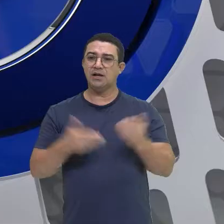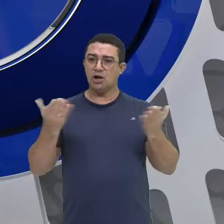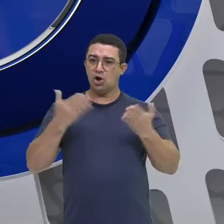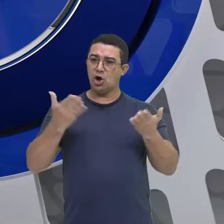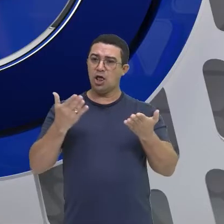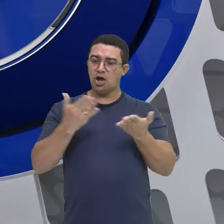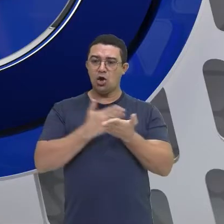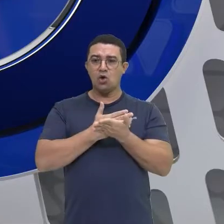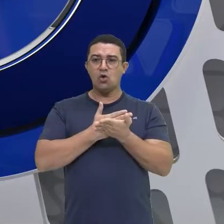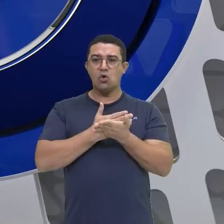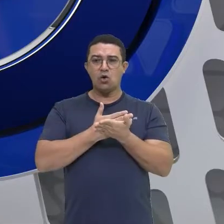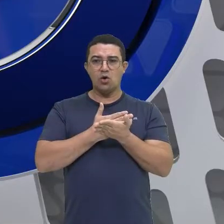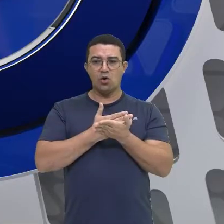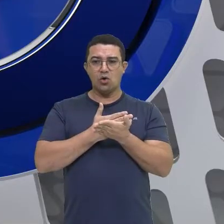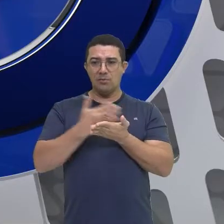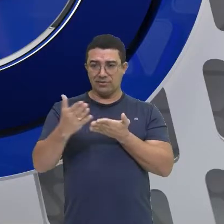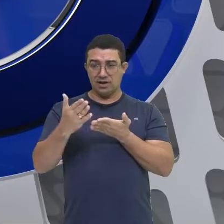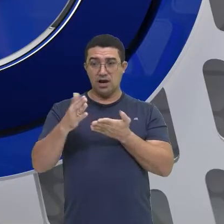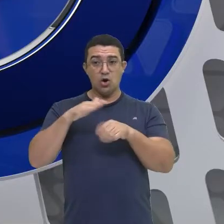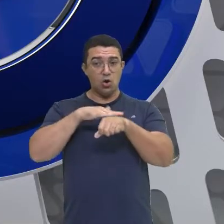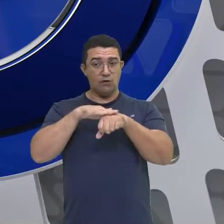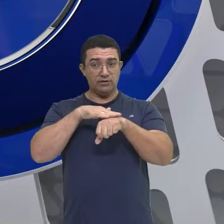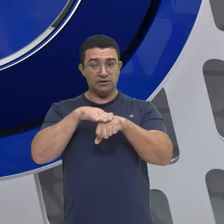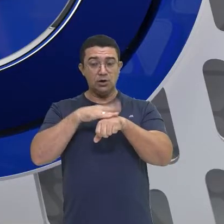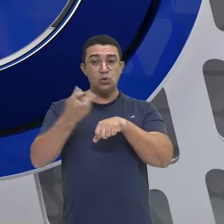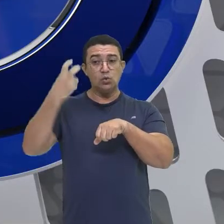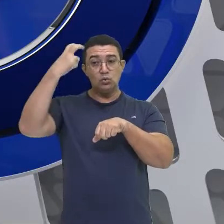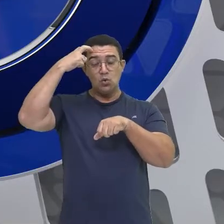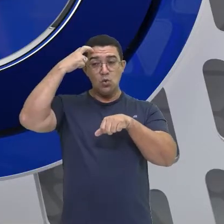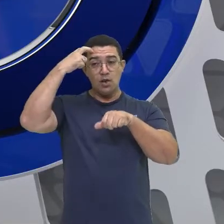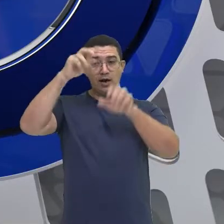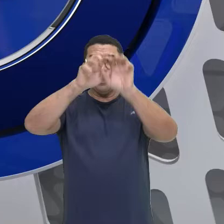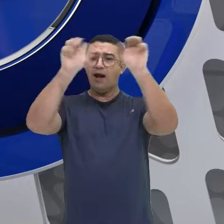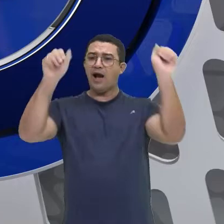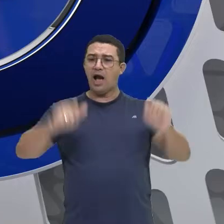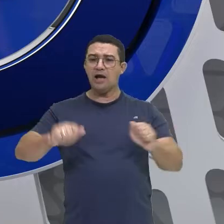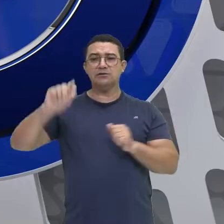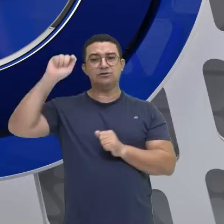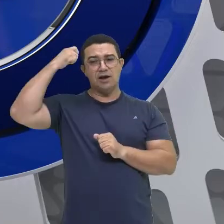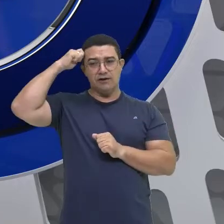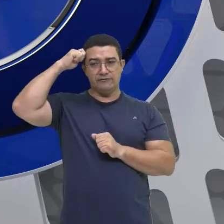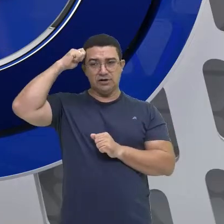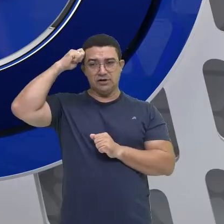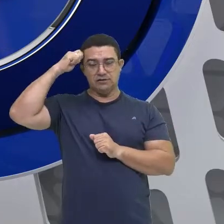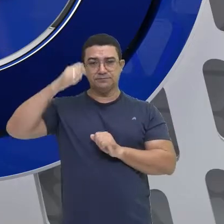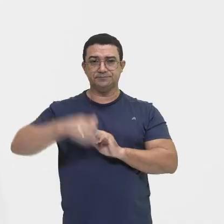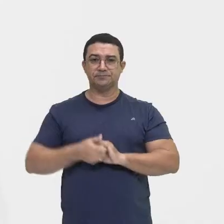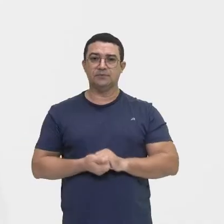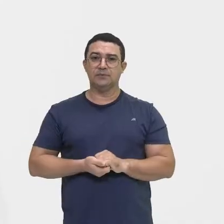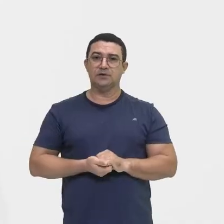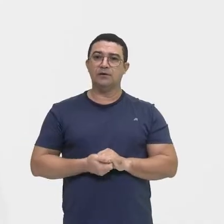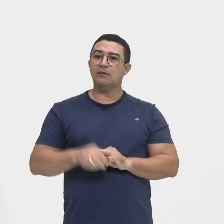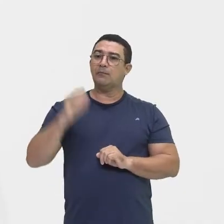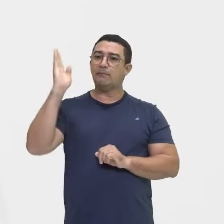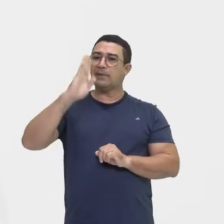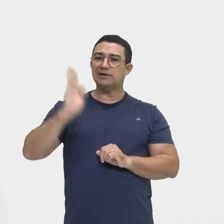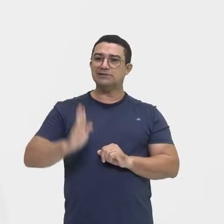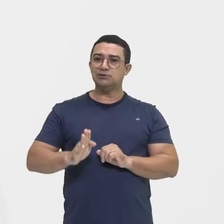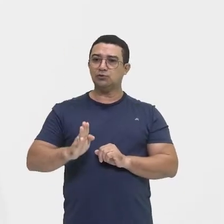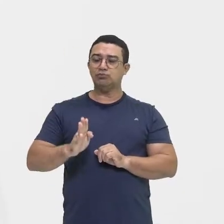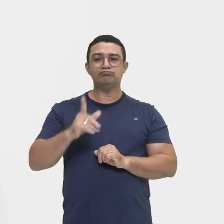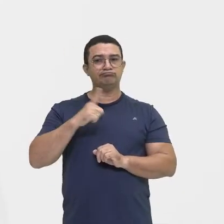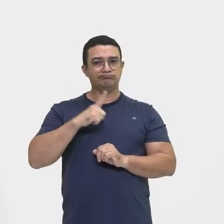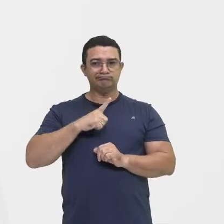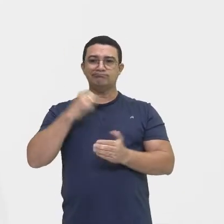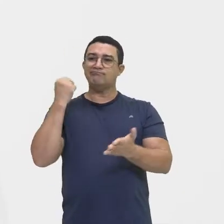arte e cultura africana. A gente também falou sobre isso nas nossas aulas, né? O Brasil ele tem uma história marcada por